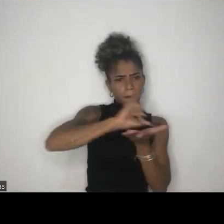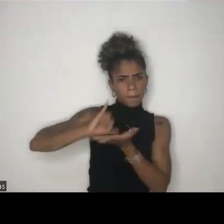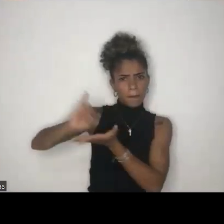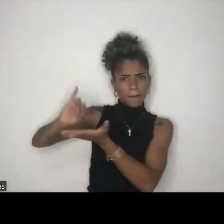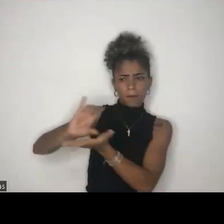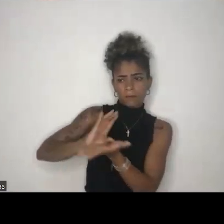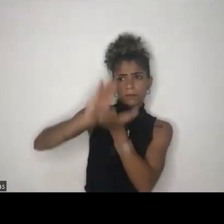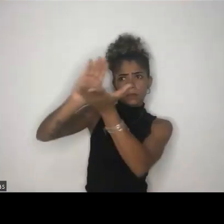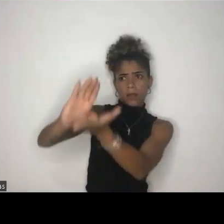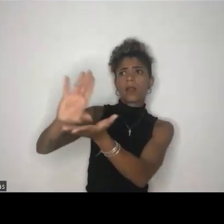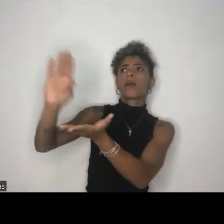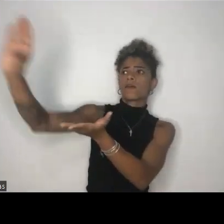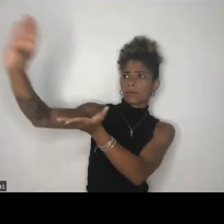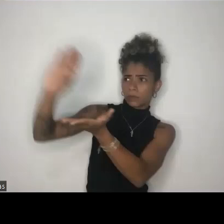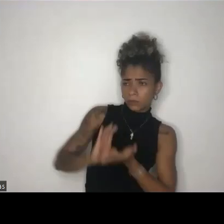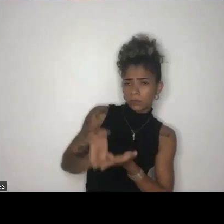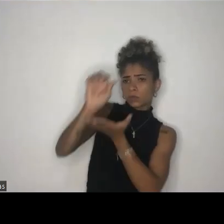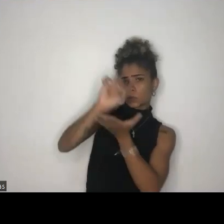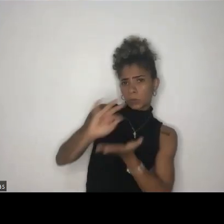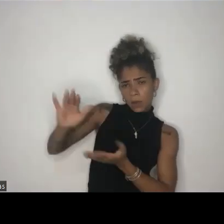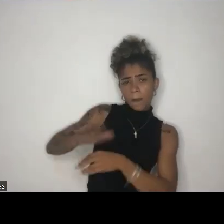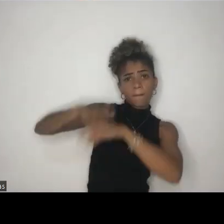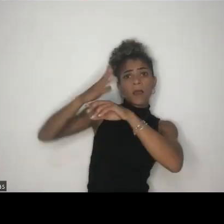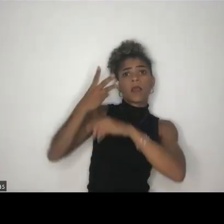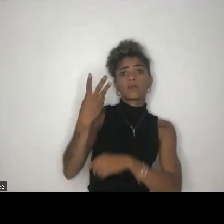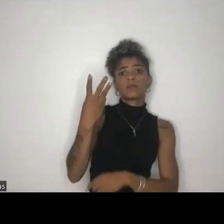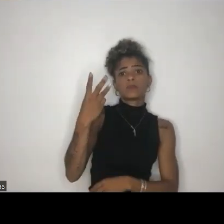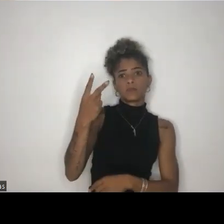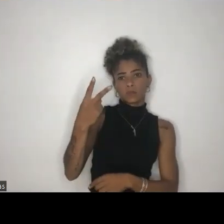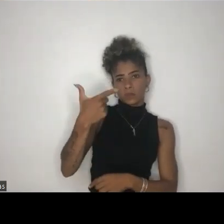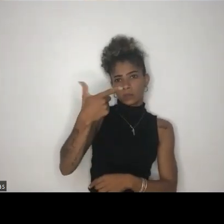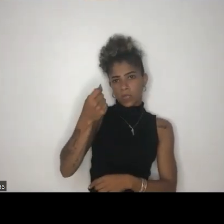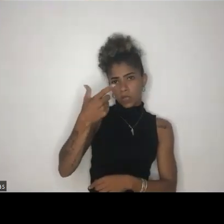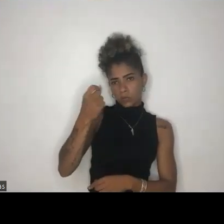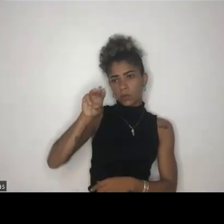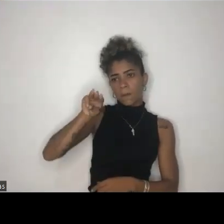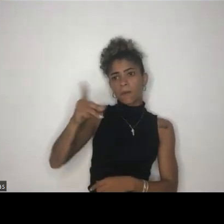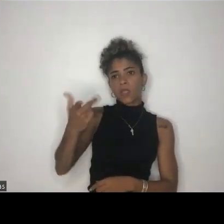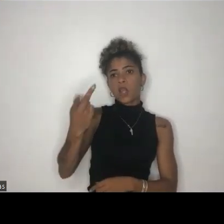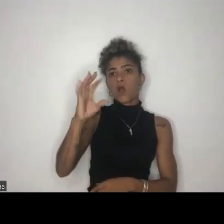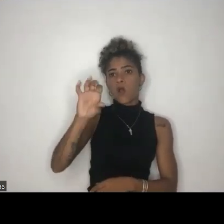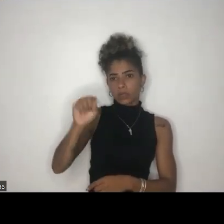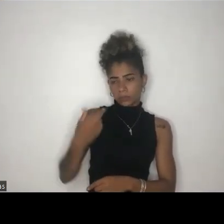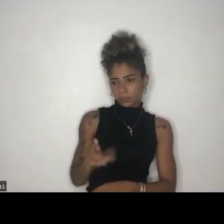estrangeiro né de aporte de mais de 200 milhões de reais para expansão nacional